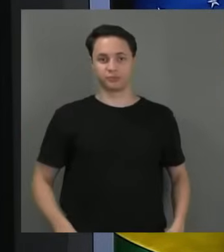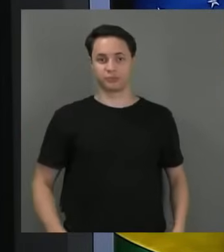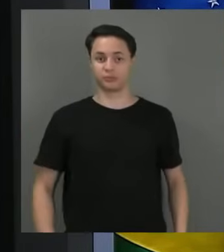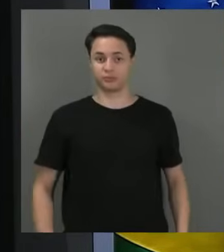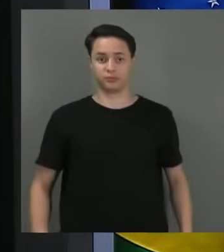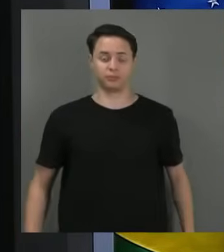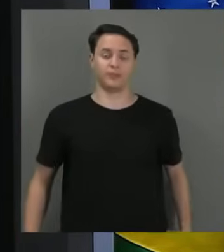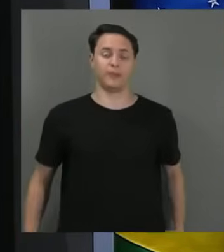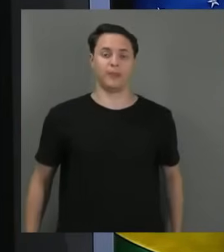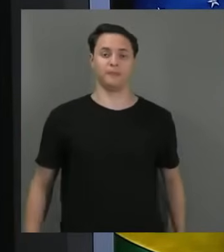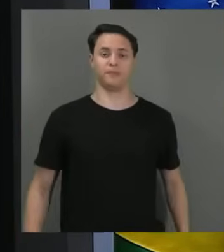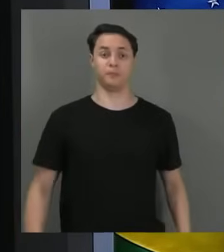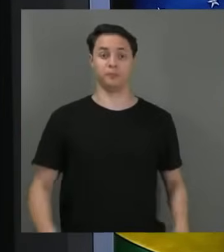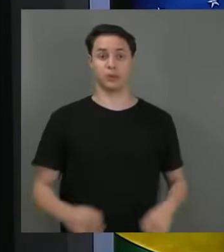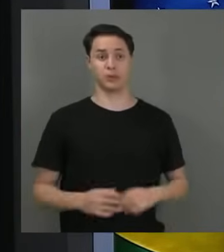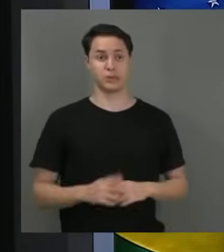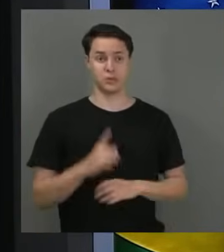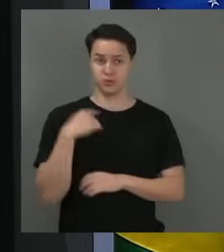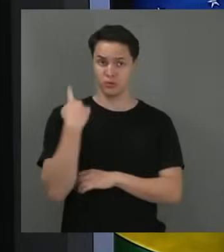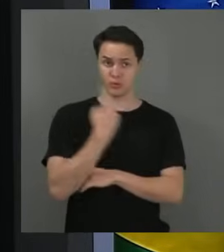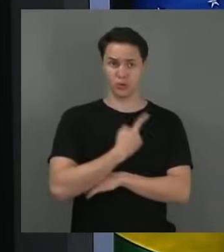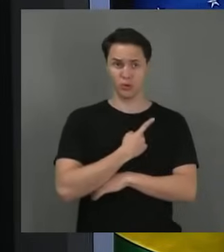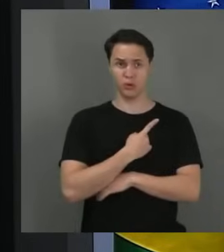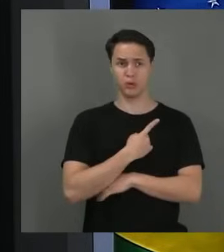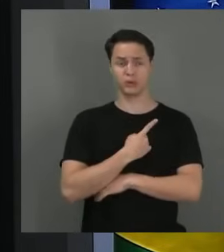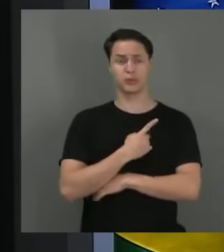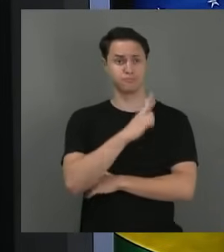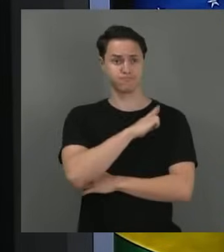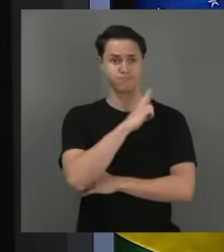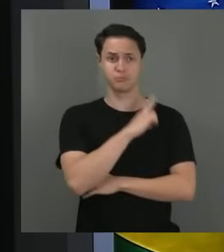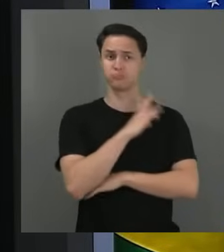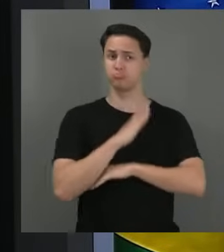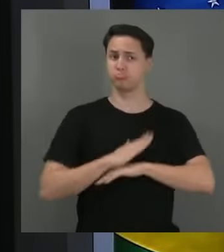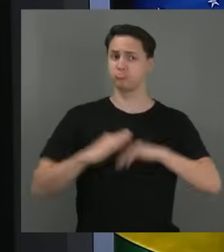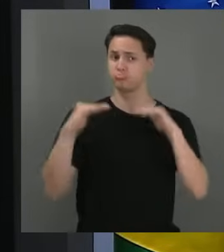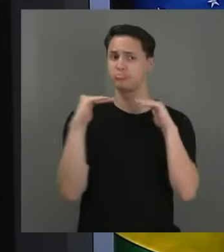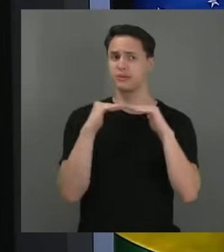E nós também somos corresponsáveis disso.